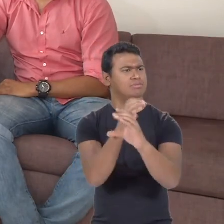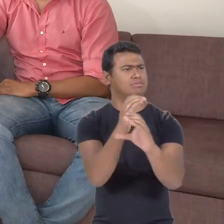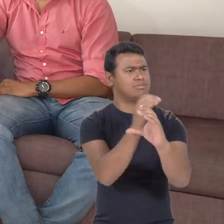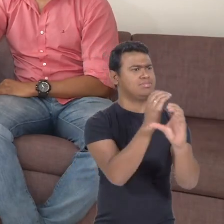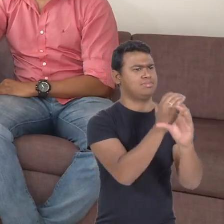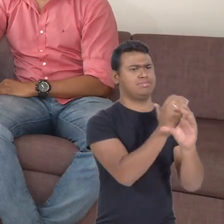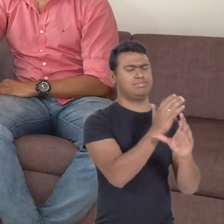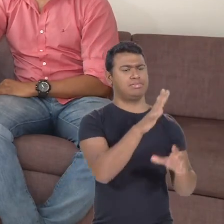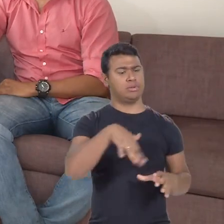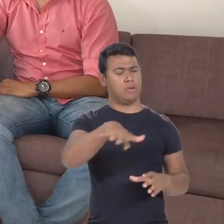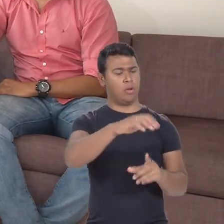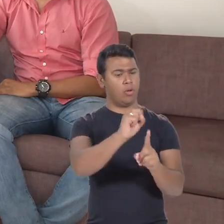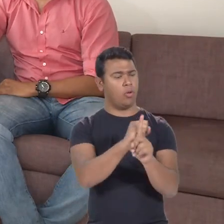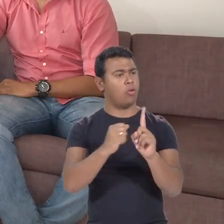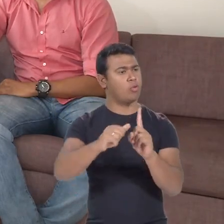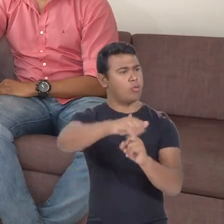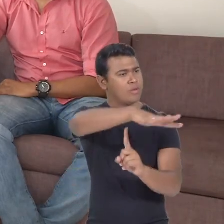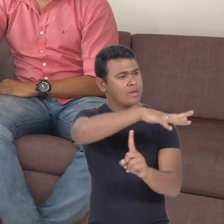comunidade onde